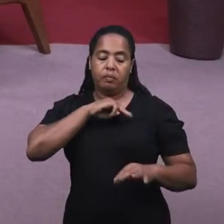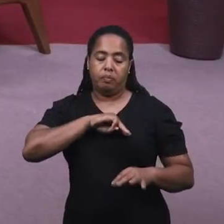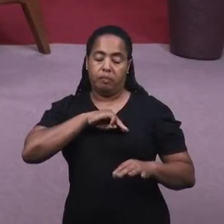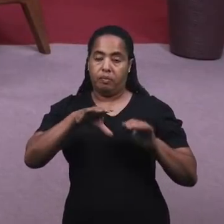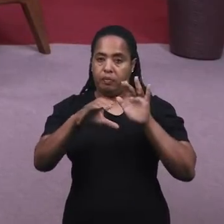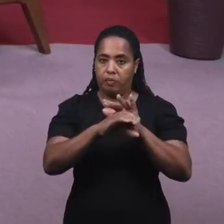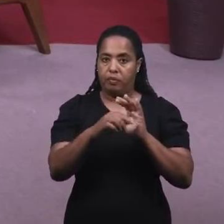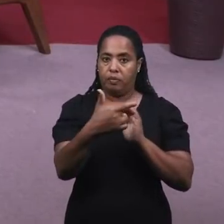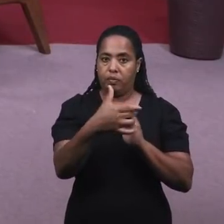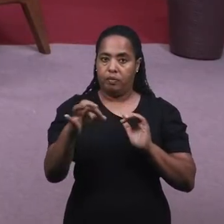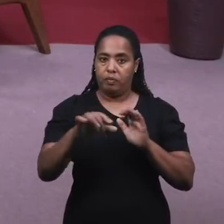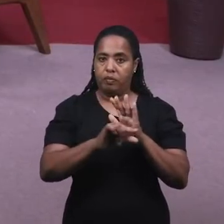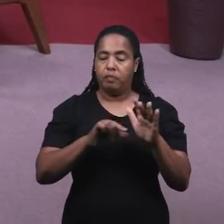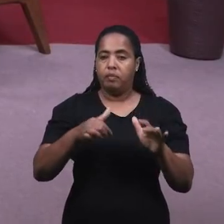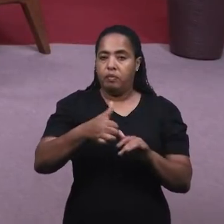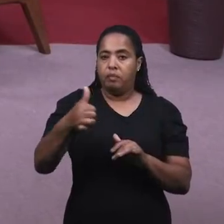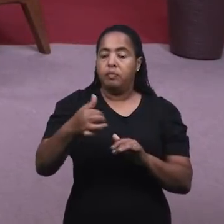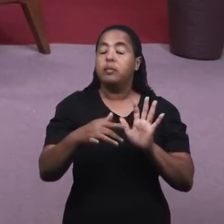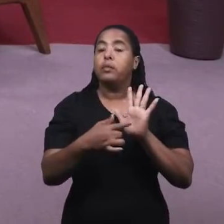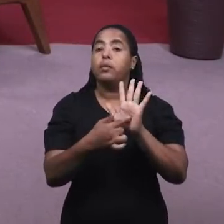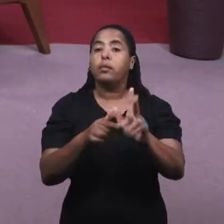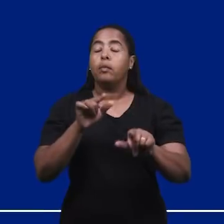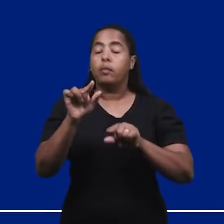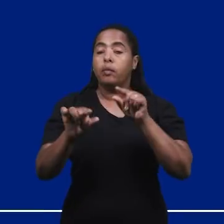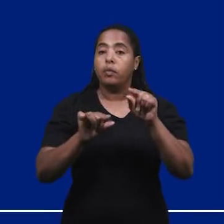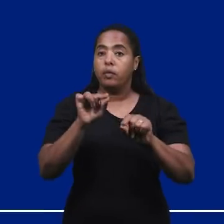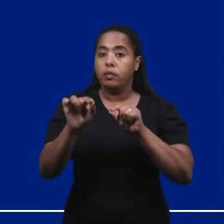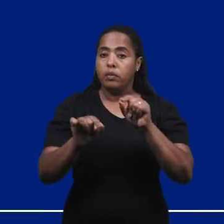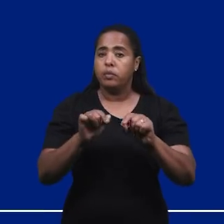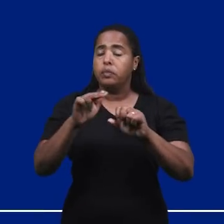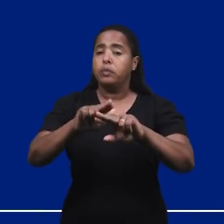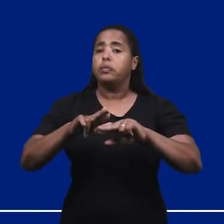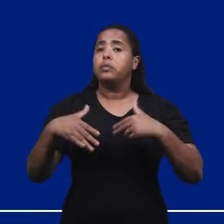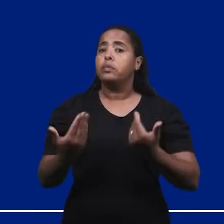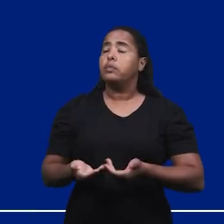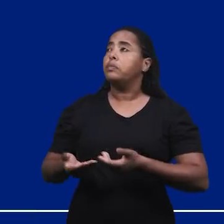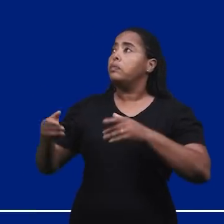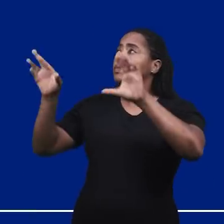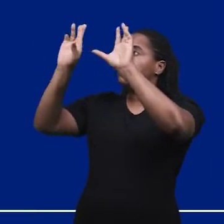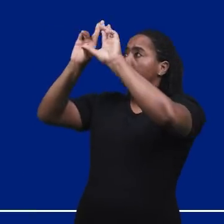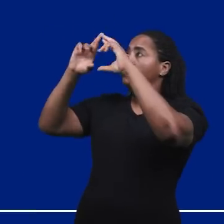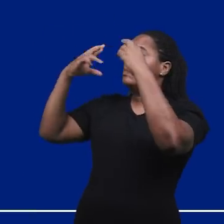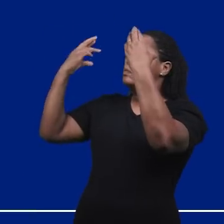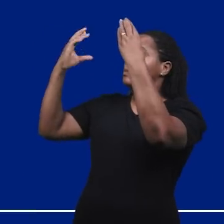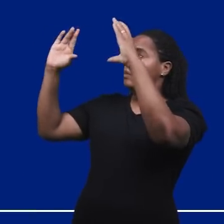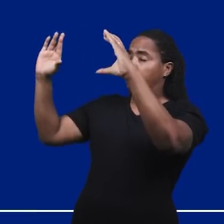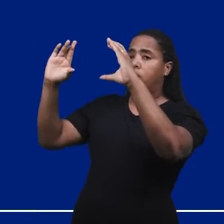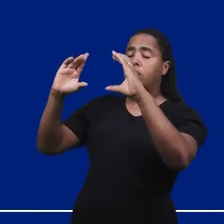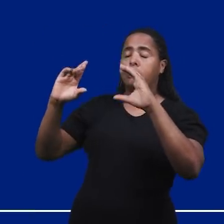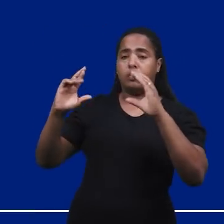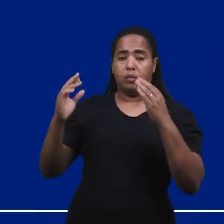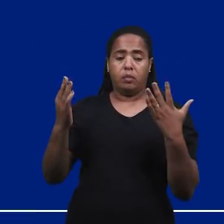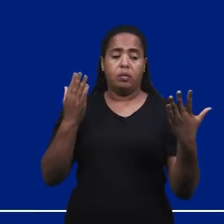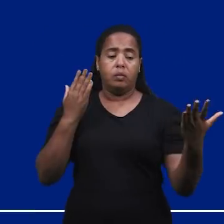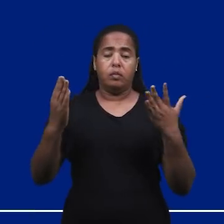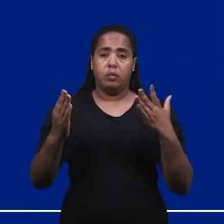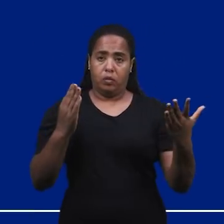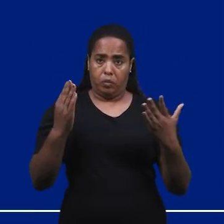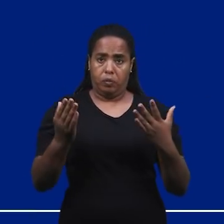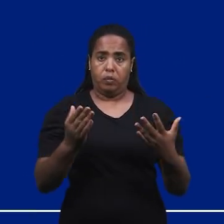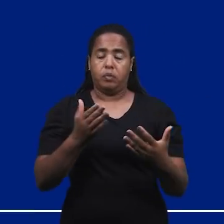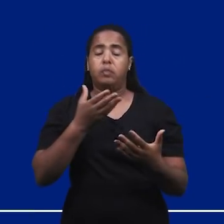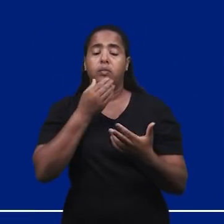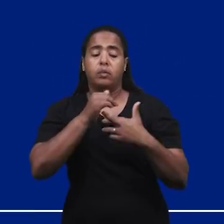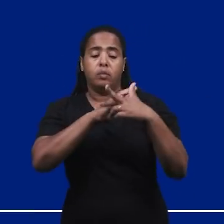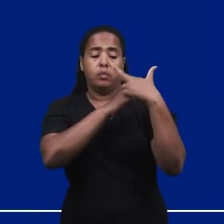1, vamos dar uma lida desse texto, diz o seguinte: porque o reino dos céus é semelhante a um homem, pai de família, que